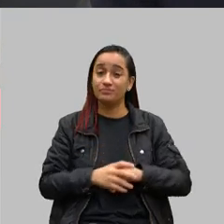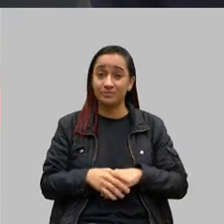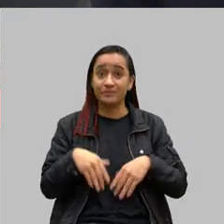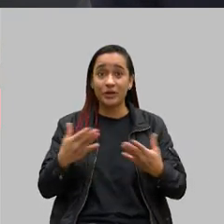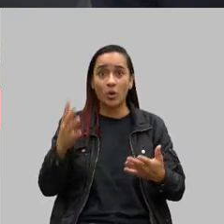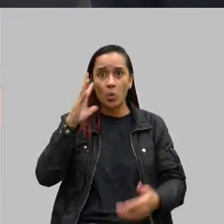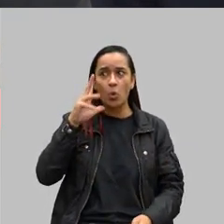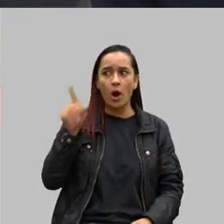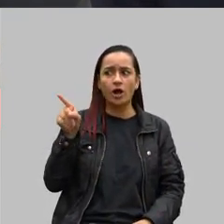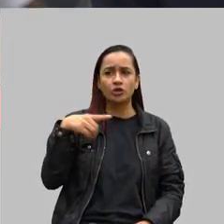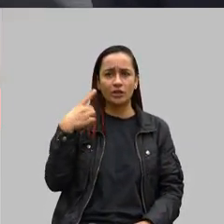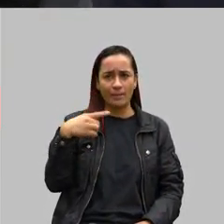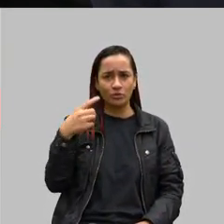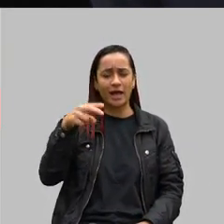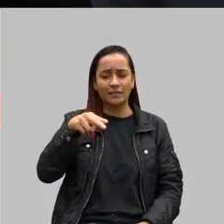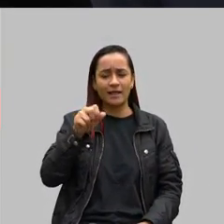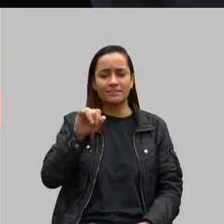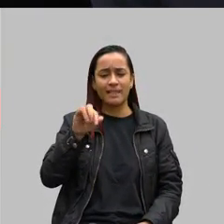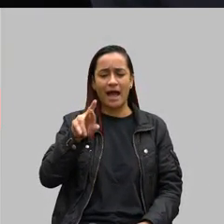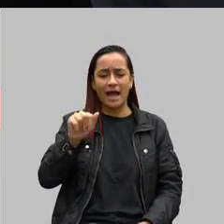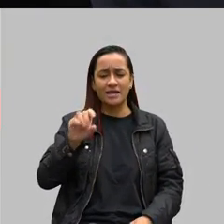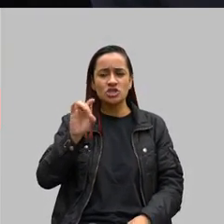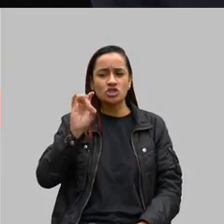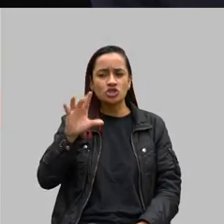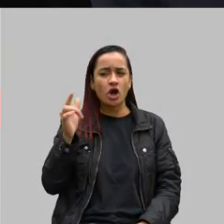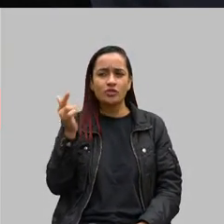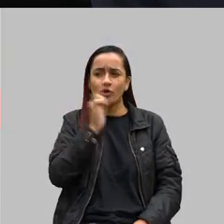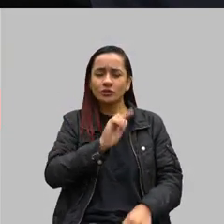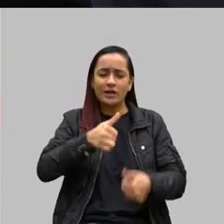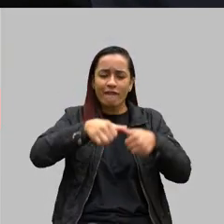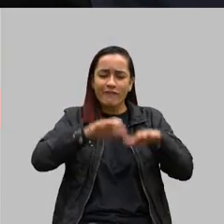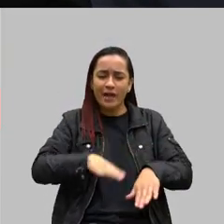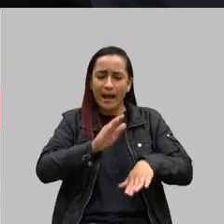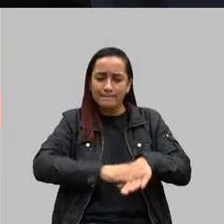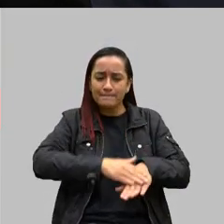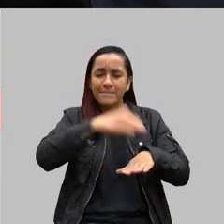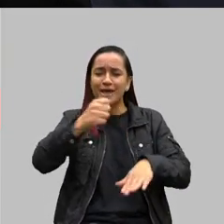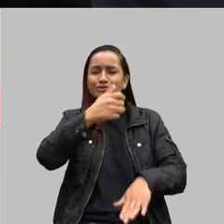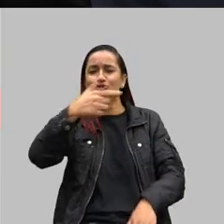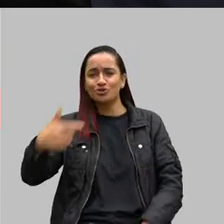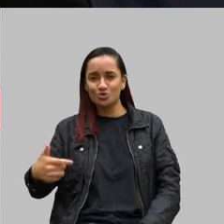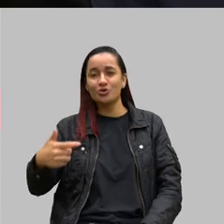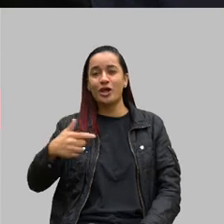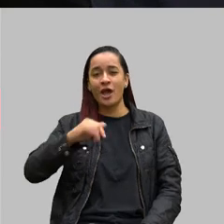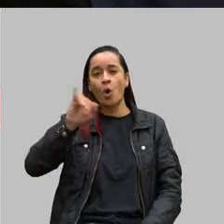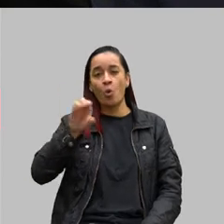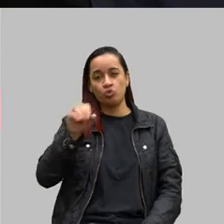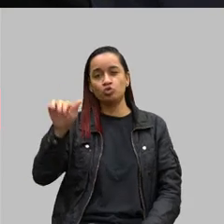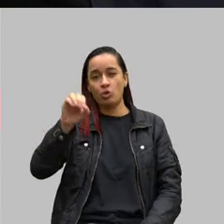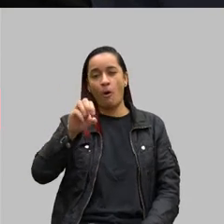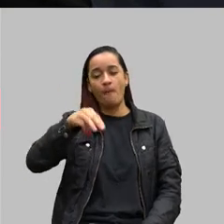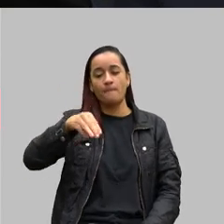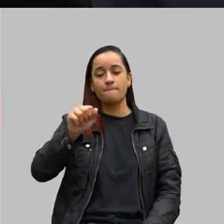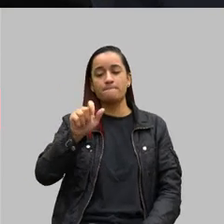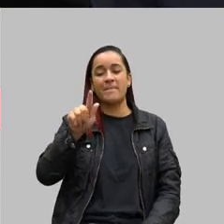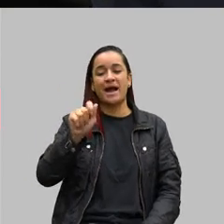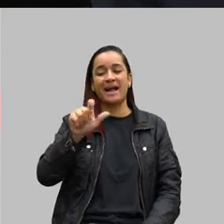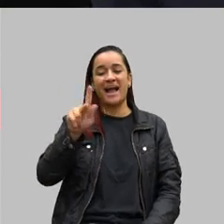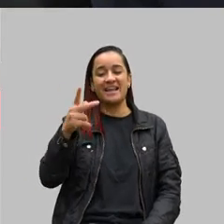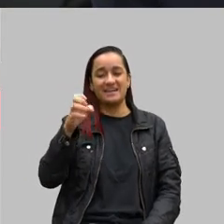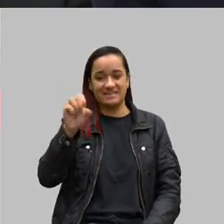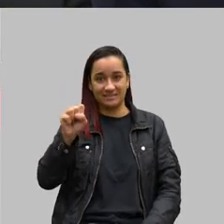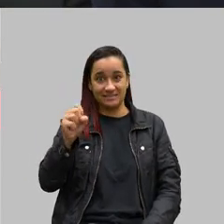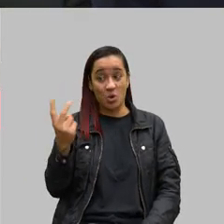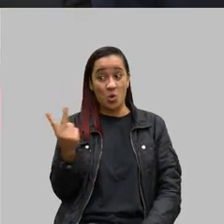não não não tem ficado aqui mais do que o nosso líder de governo Deputado João Magalhães mas também não tem ficado menos não os